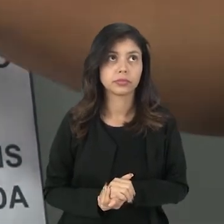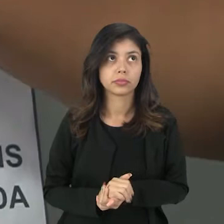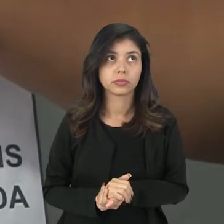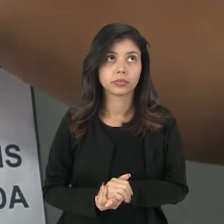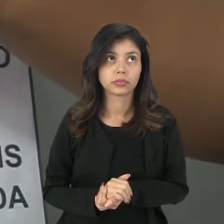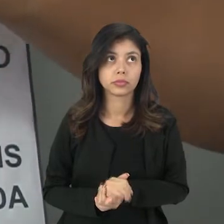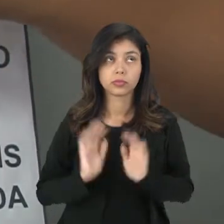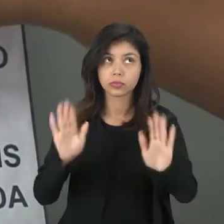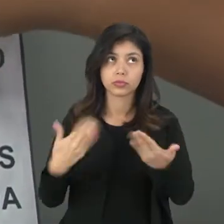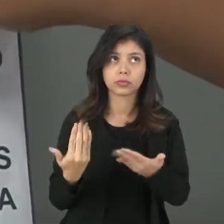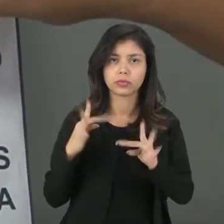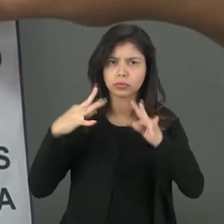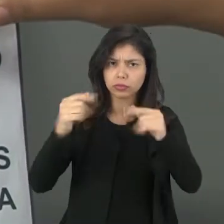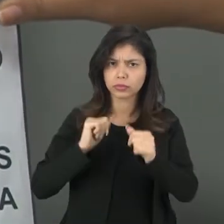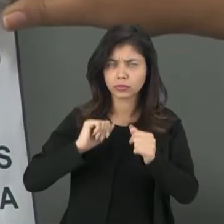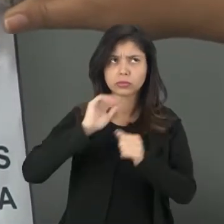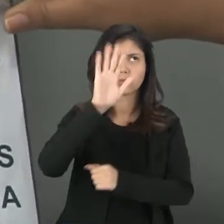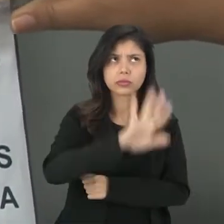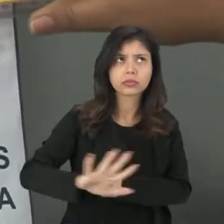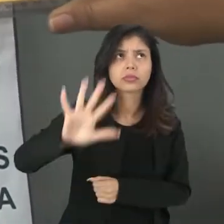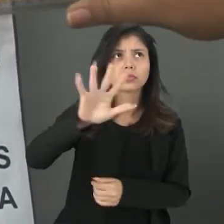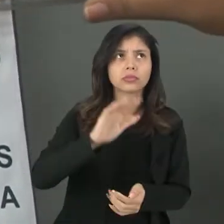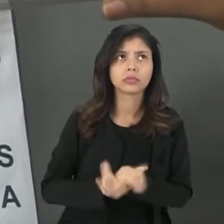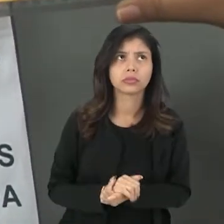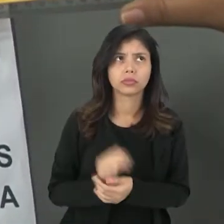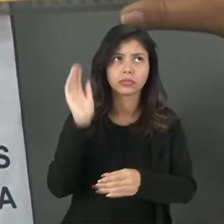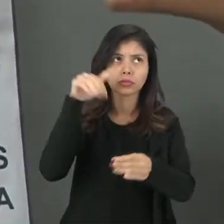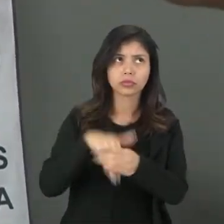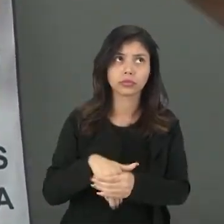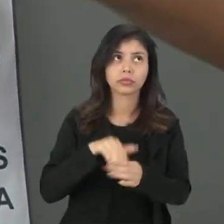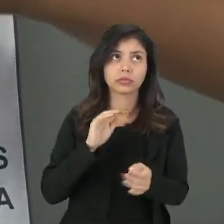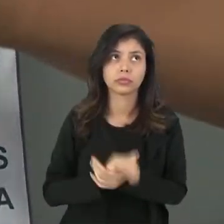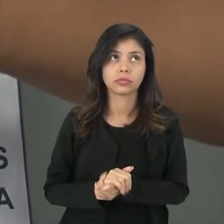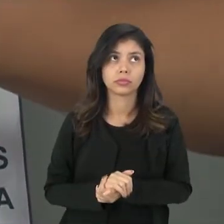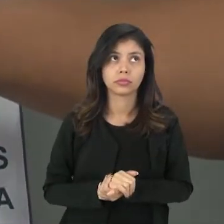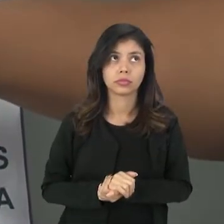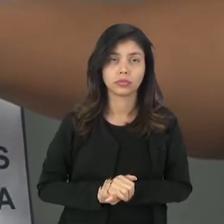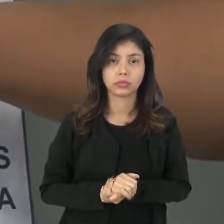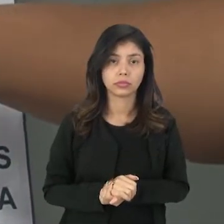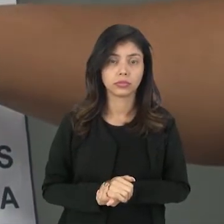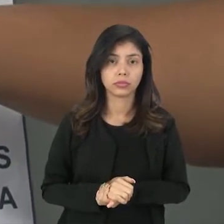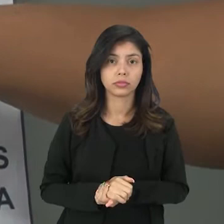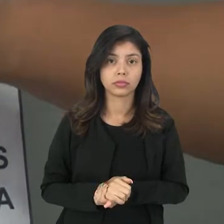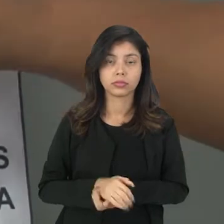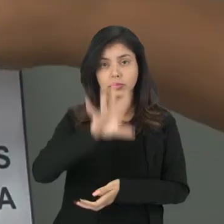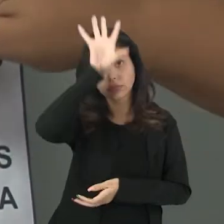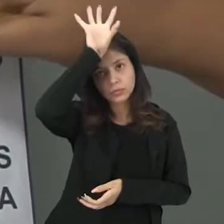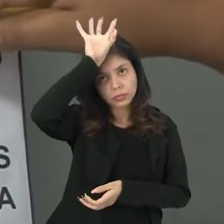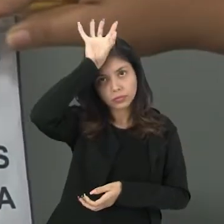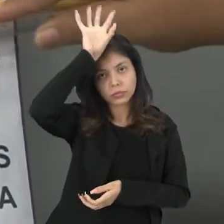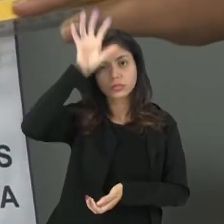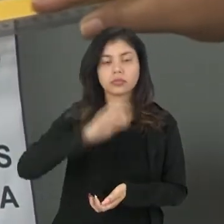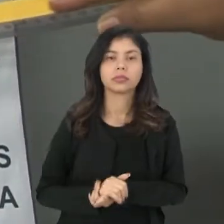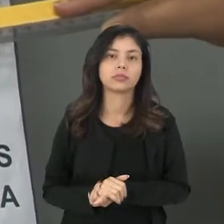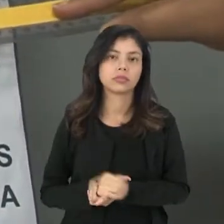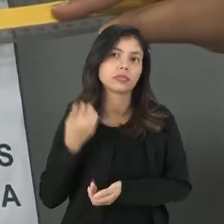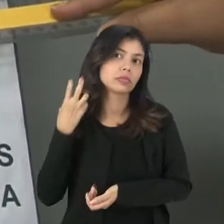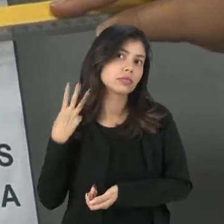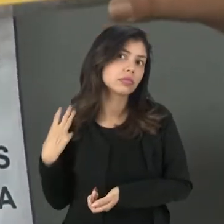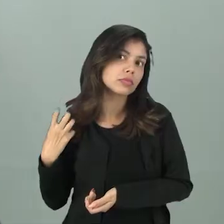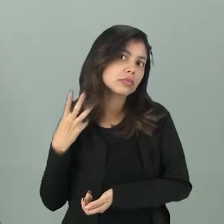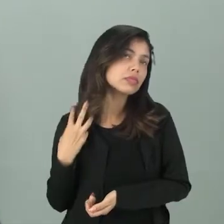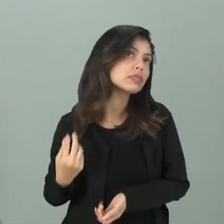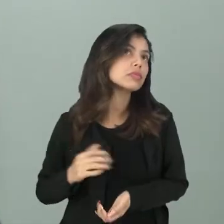lá? Qual o total de alunos que votaram no Cebolinha e na